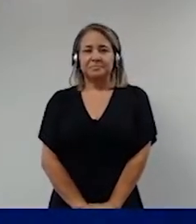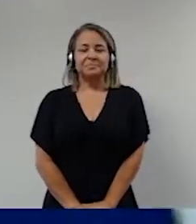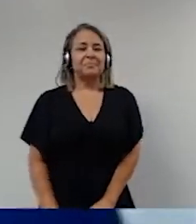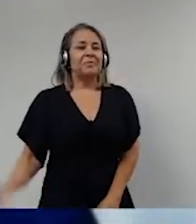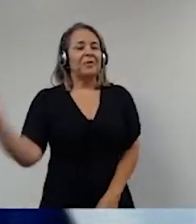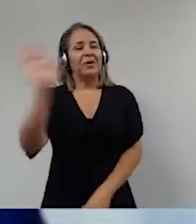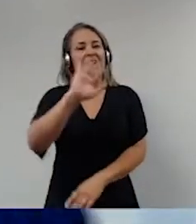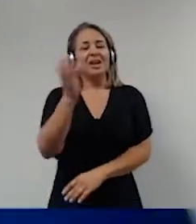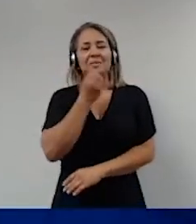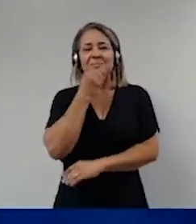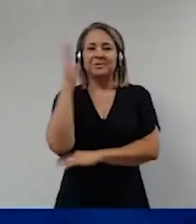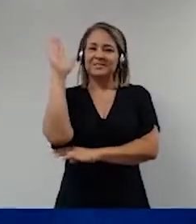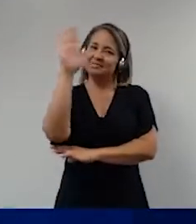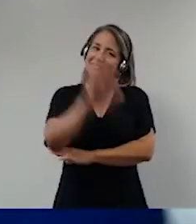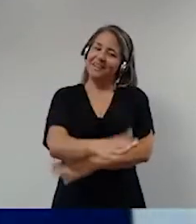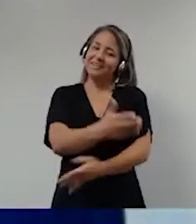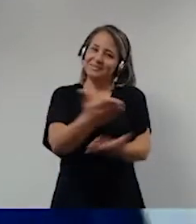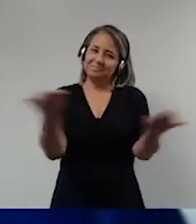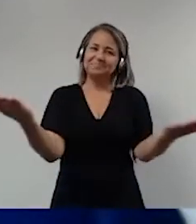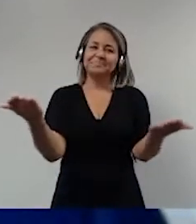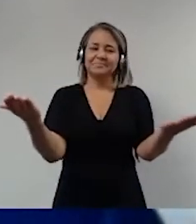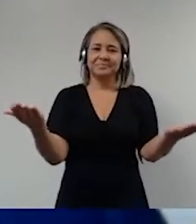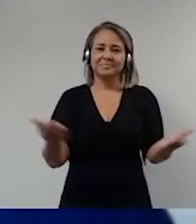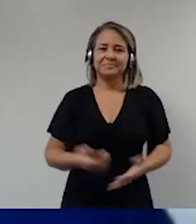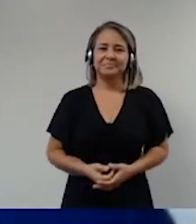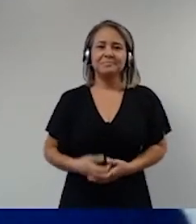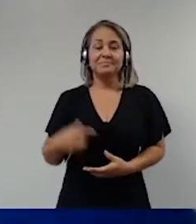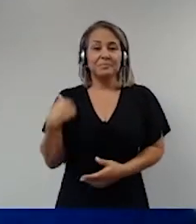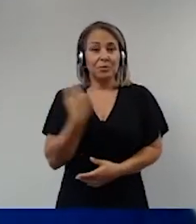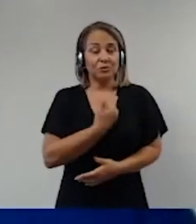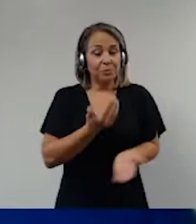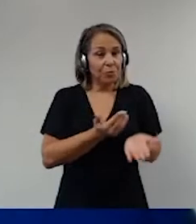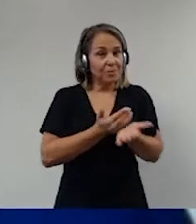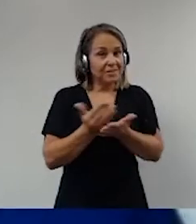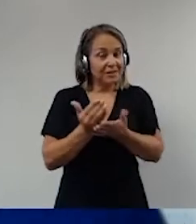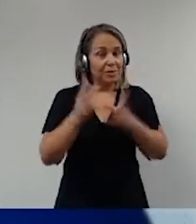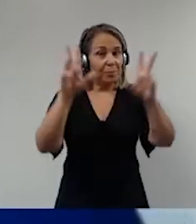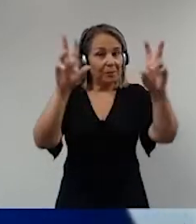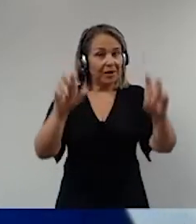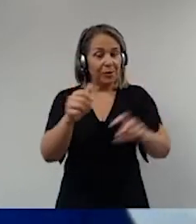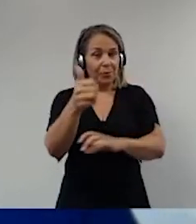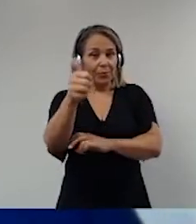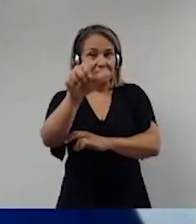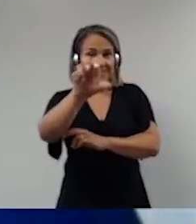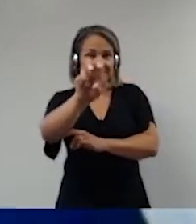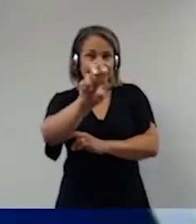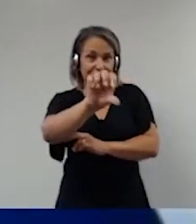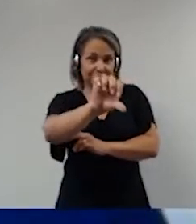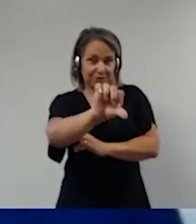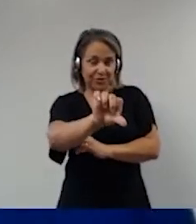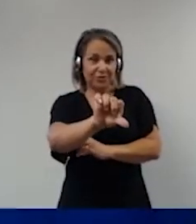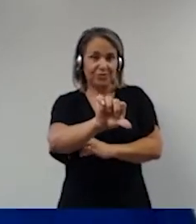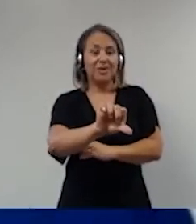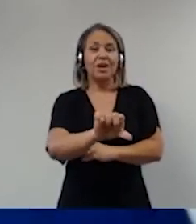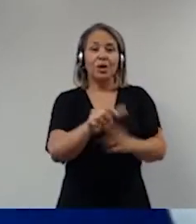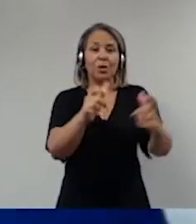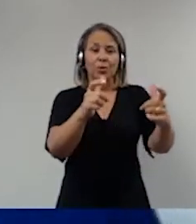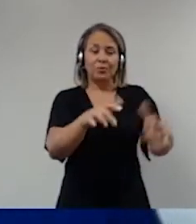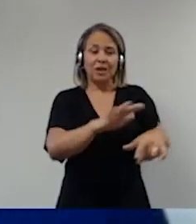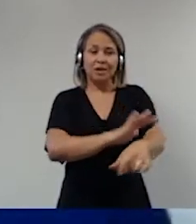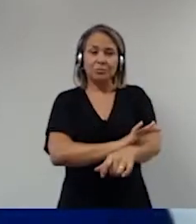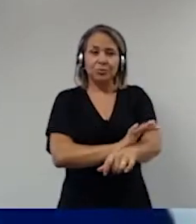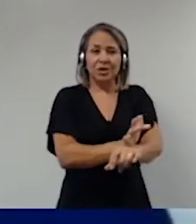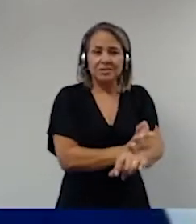Olá, pessoal, boa tarde. Estamos dando início ao painel 159, o lugar do racismo institucional e do